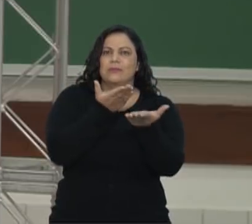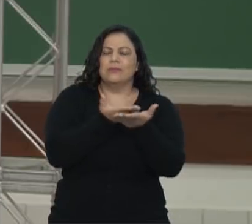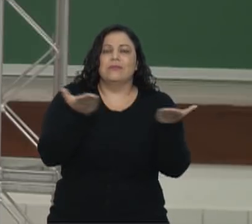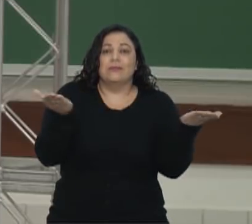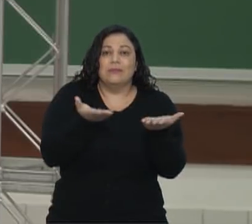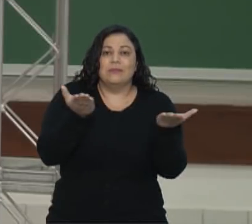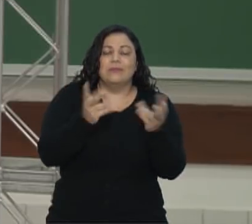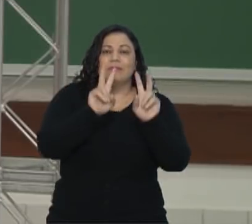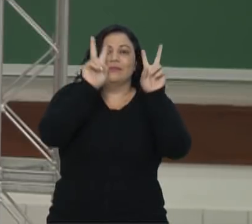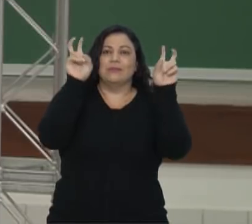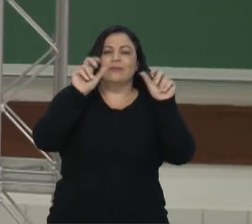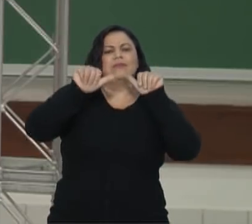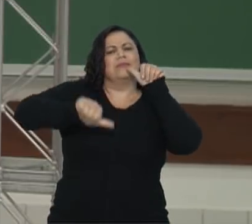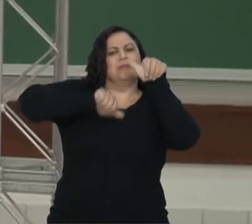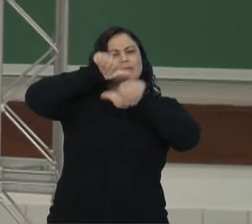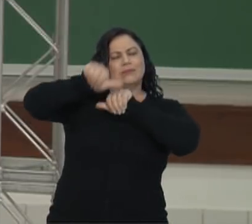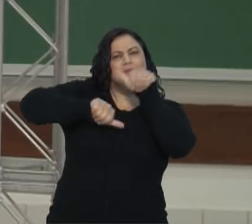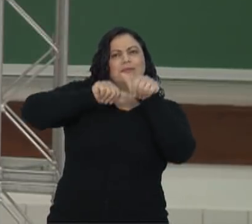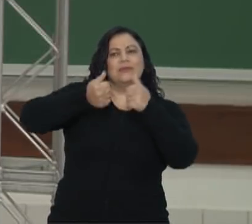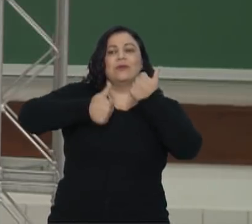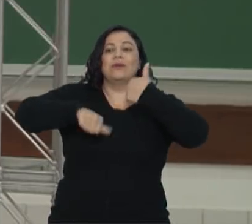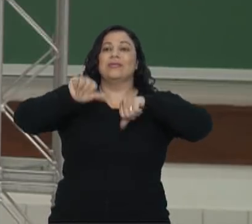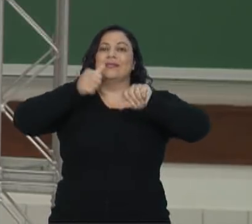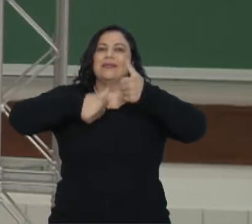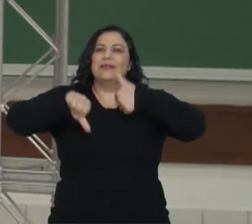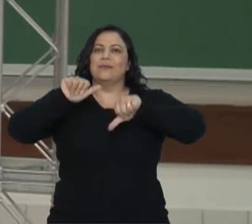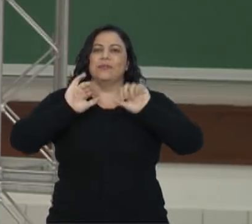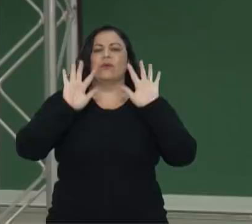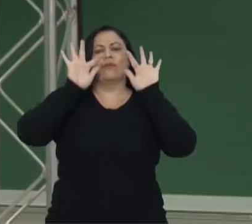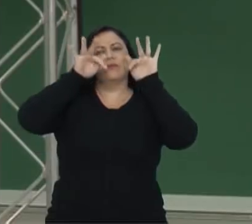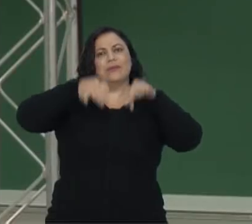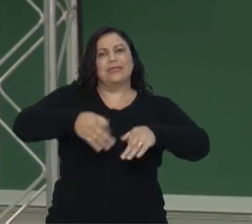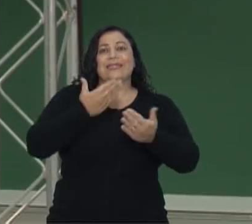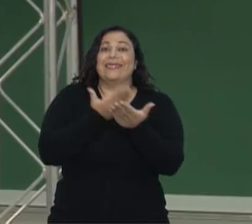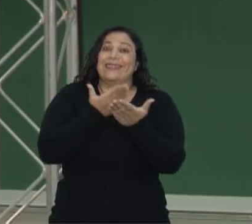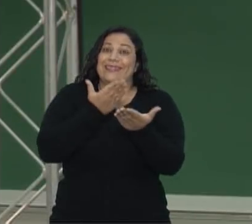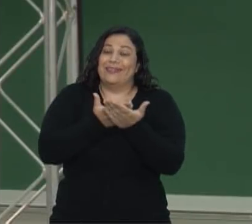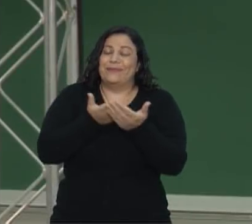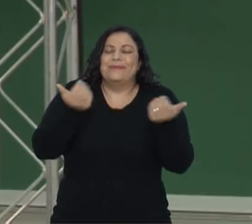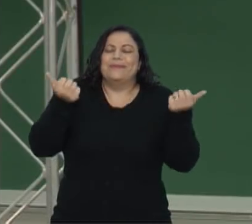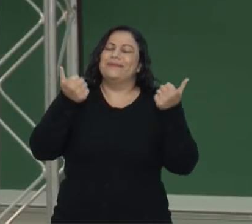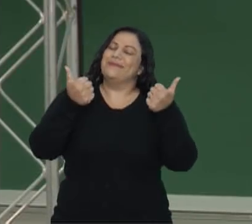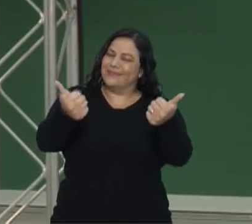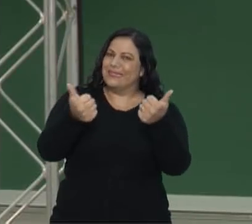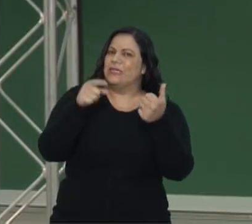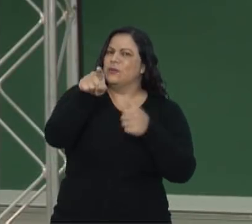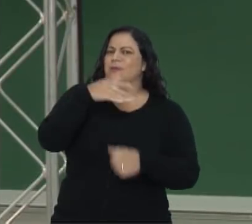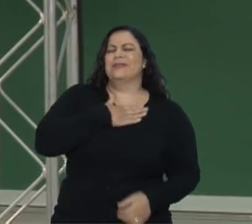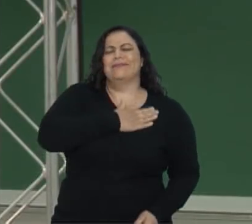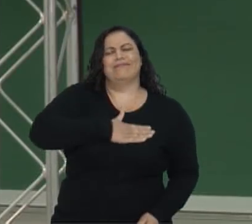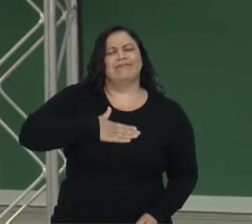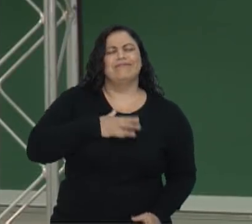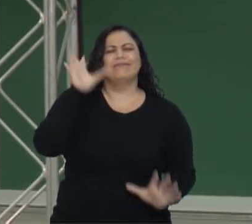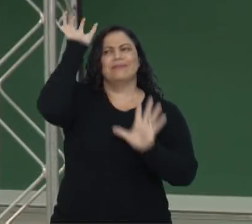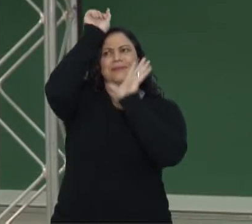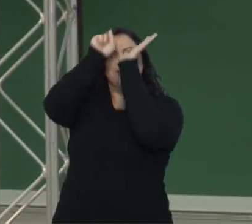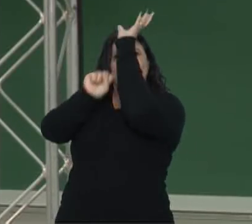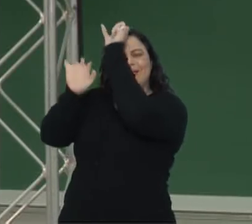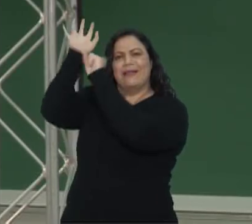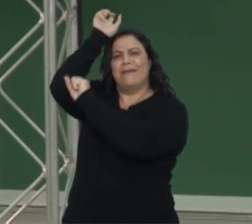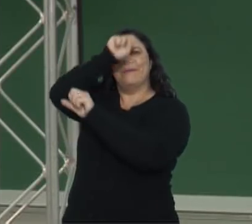transformações químicas e a gente vai encerrando a nossa aula de hoje. Espero que vocês tenham gostado, que vocês tenham aprendido, que